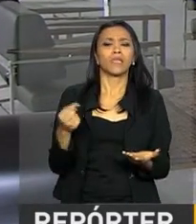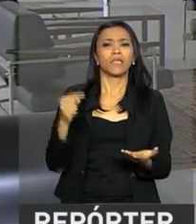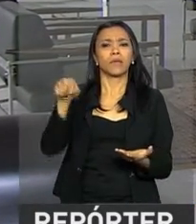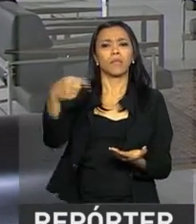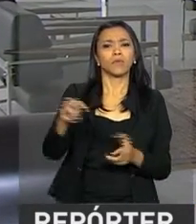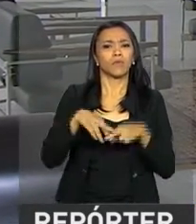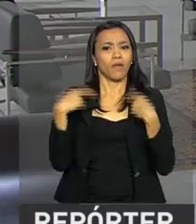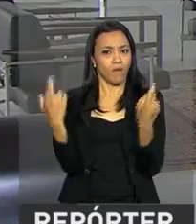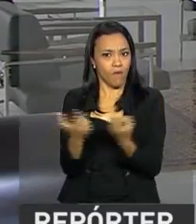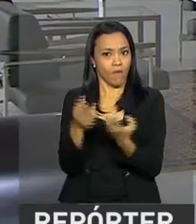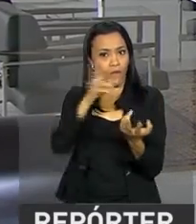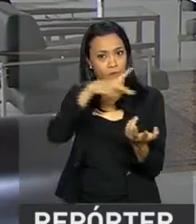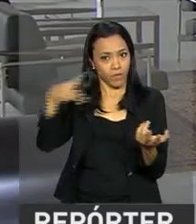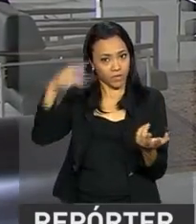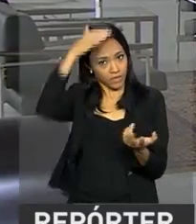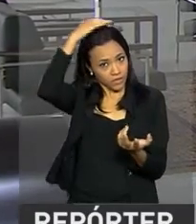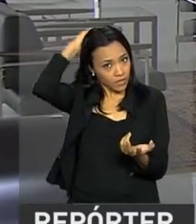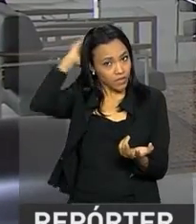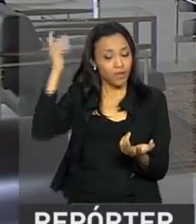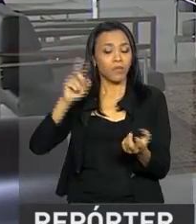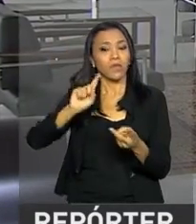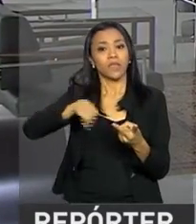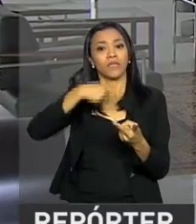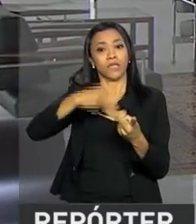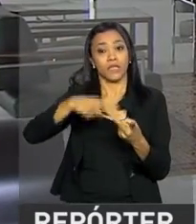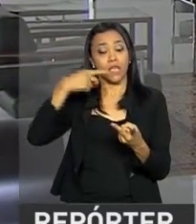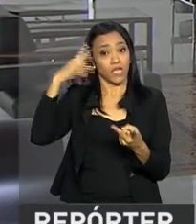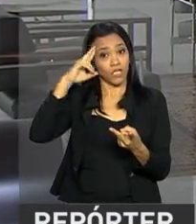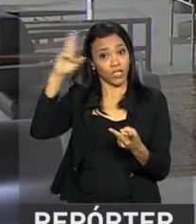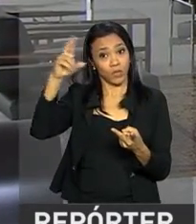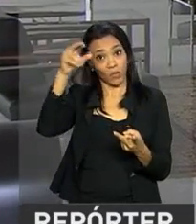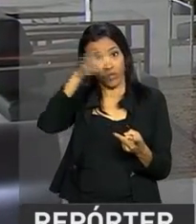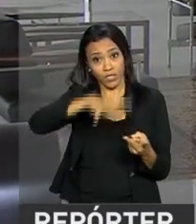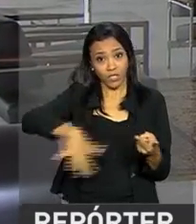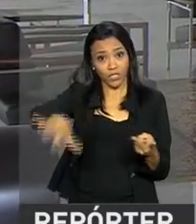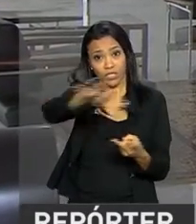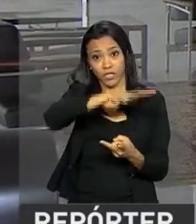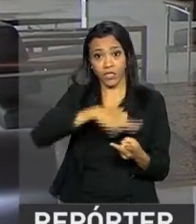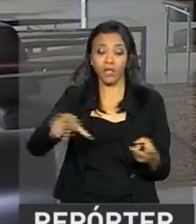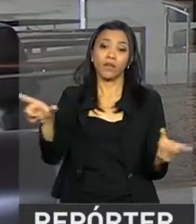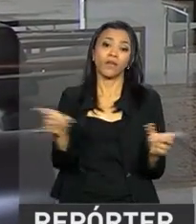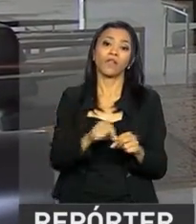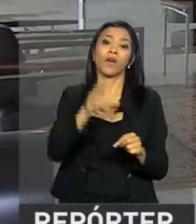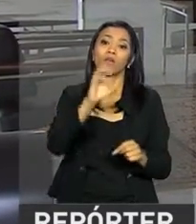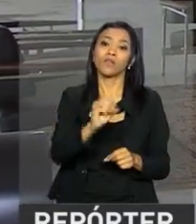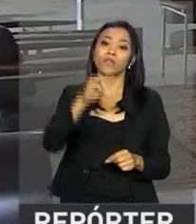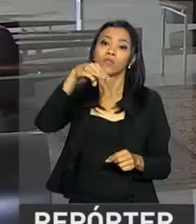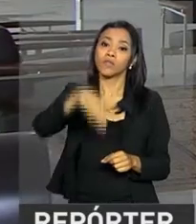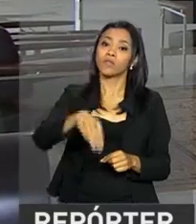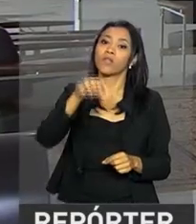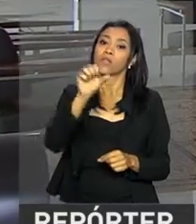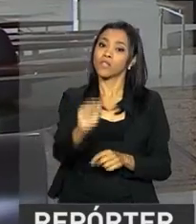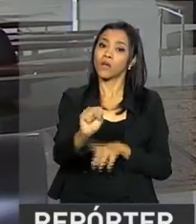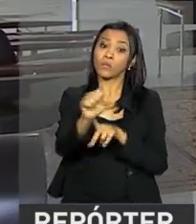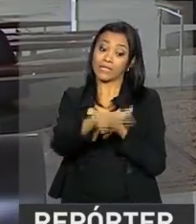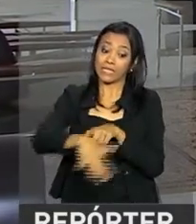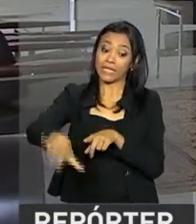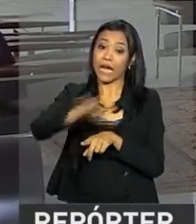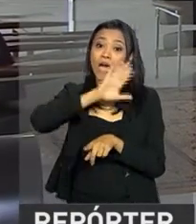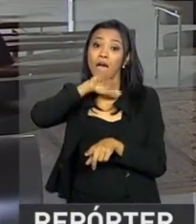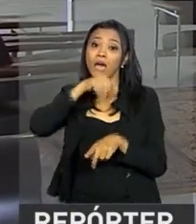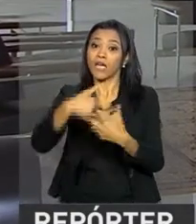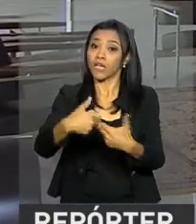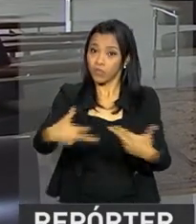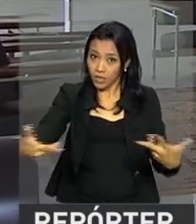o presidente da República, Michel Temer, e a diretora-geral da Organização da Saúde Mundial de Animais,